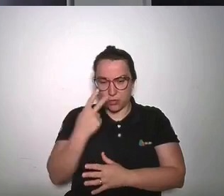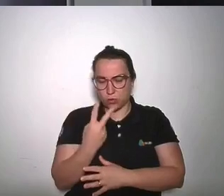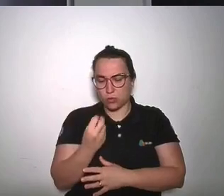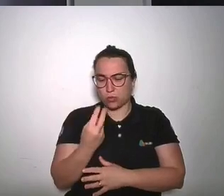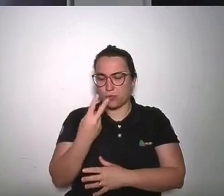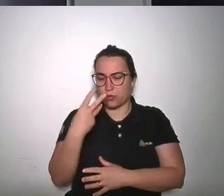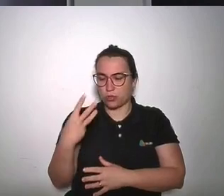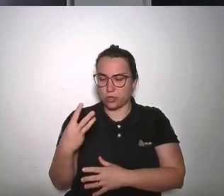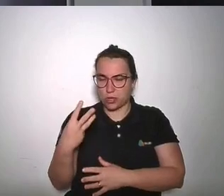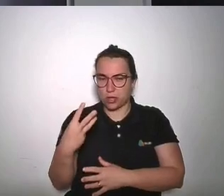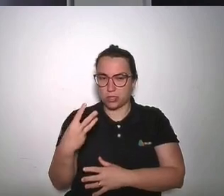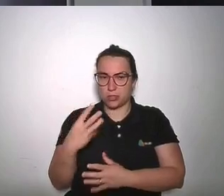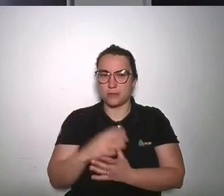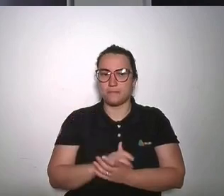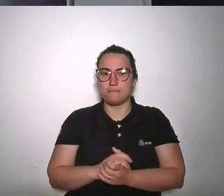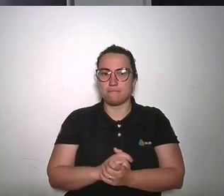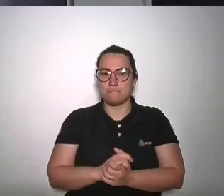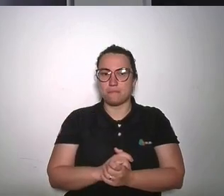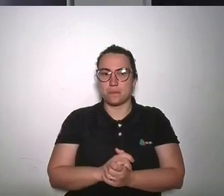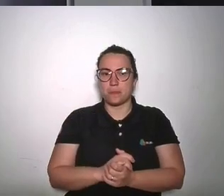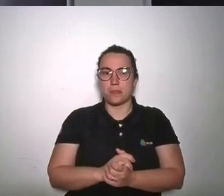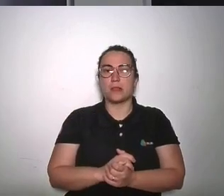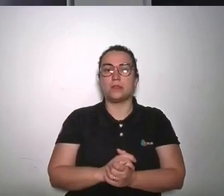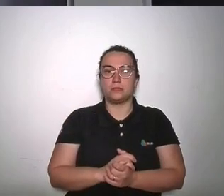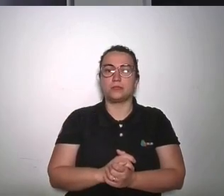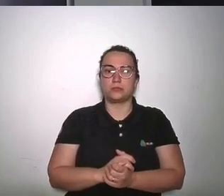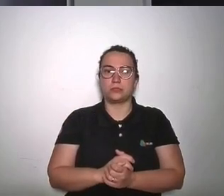2023, temos que corrigir, eu falei que é uma minuta ainda,